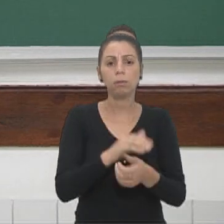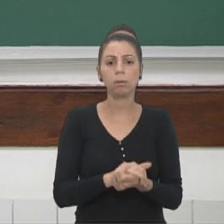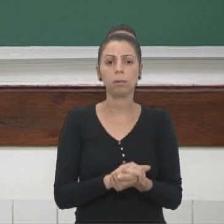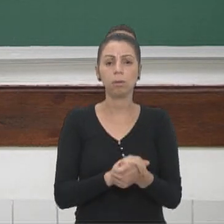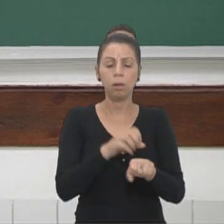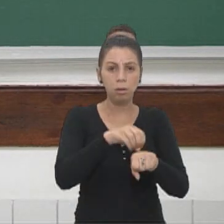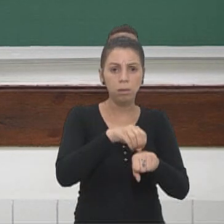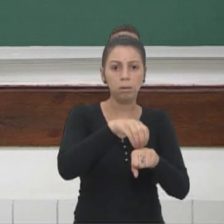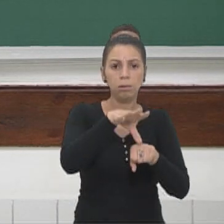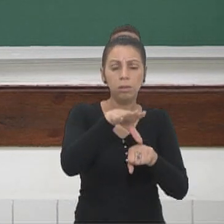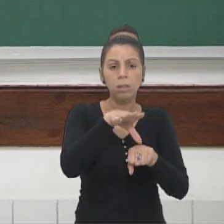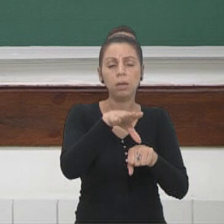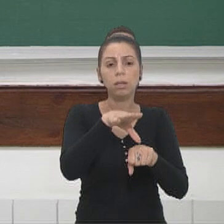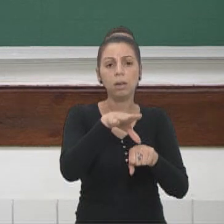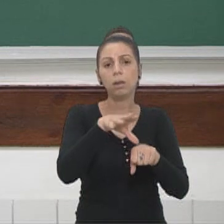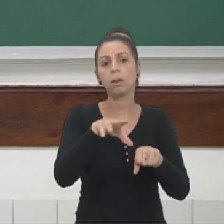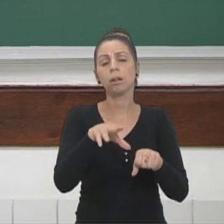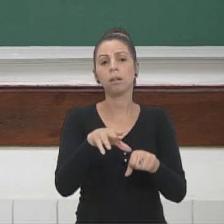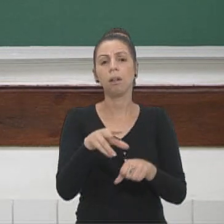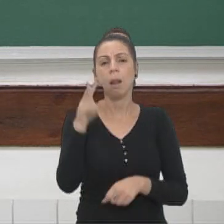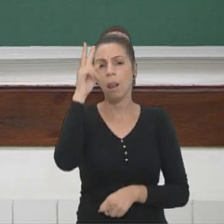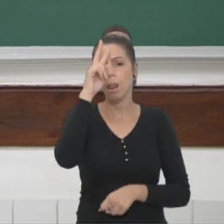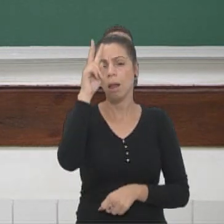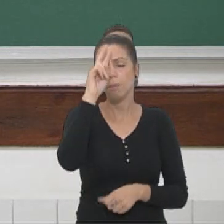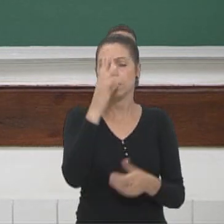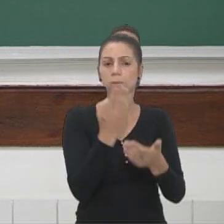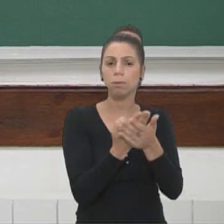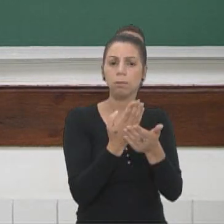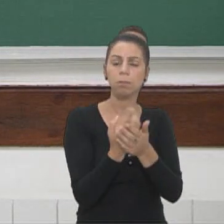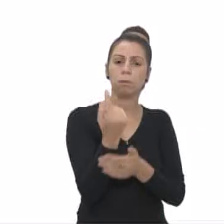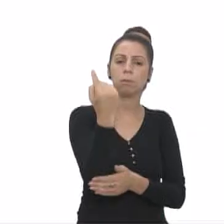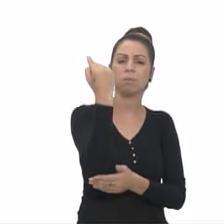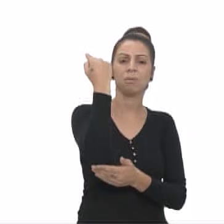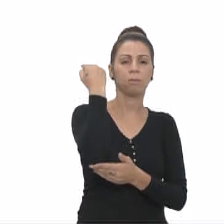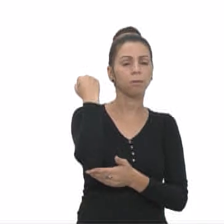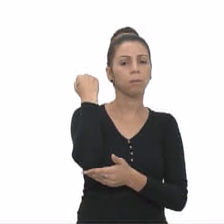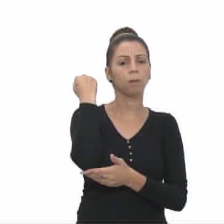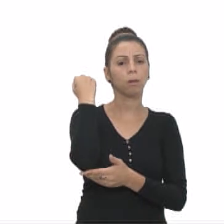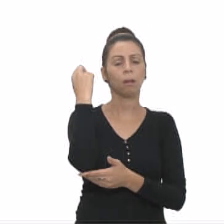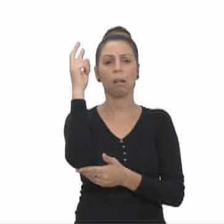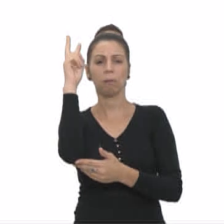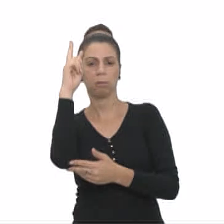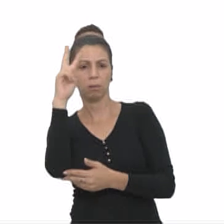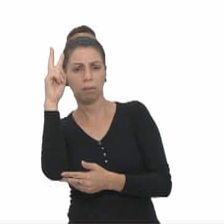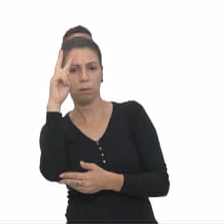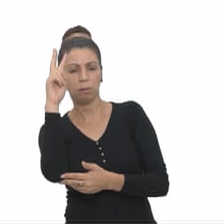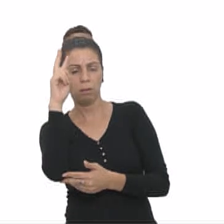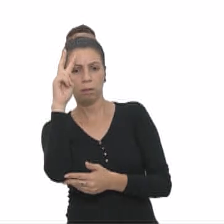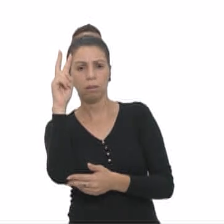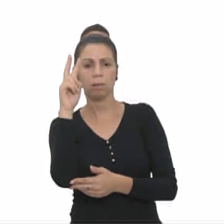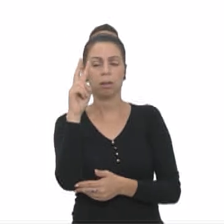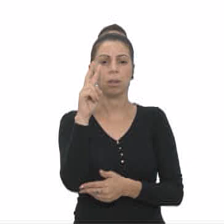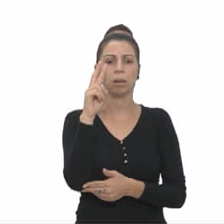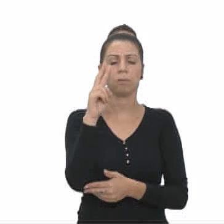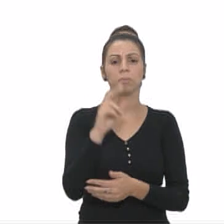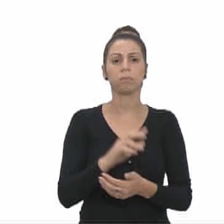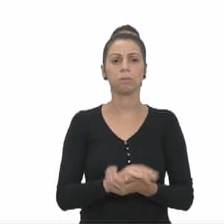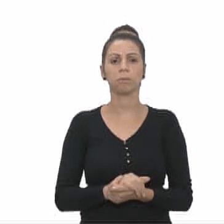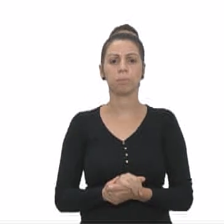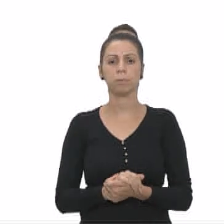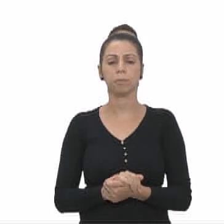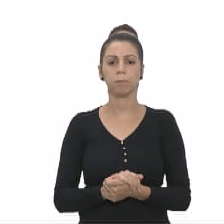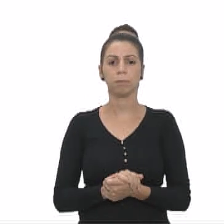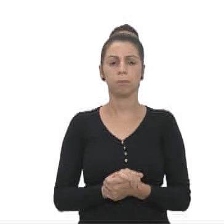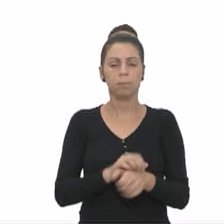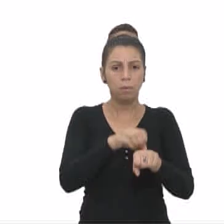Sugestões de algumas historietas, lembra lá da primeira aula? Foi trabalhado vinheta, historieta, charge, histórias em quadrinhos?